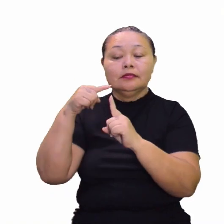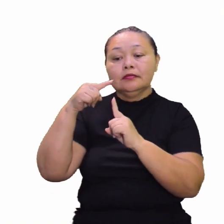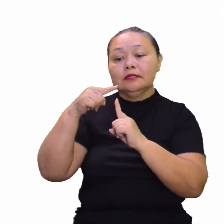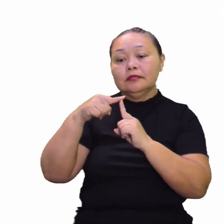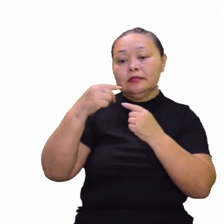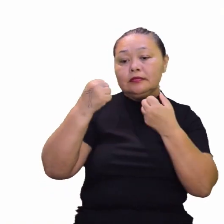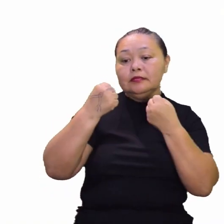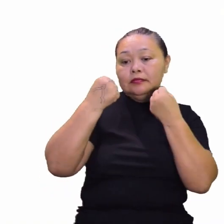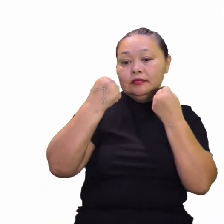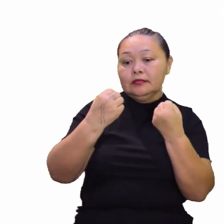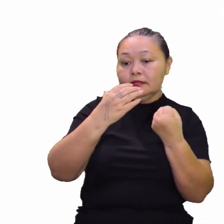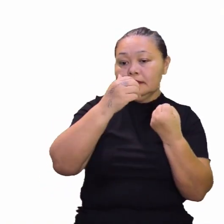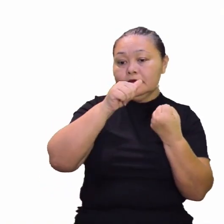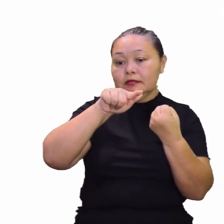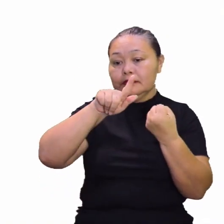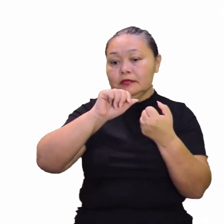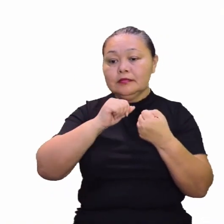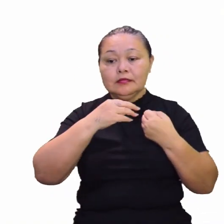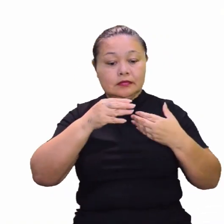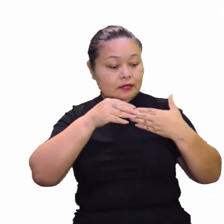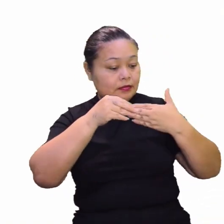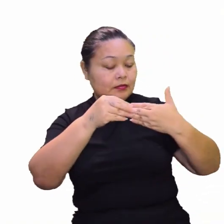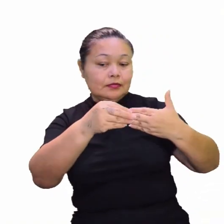limitadas quanto ao tipo de carga